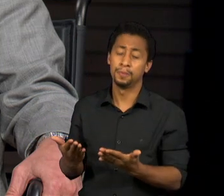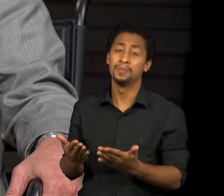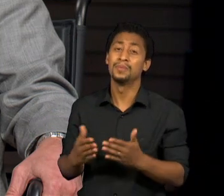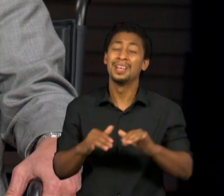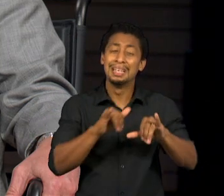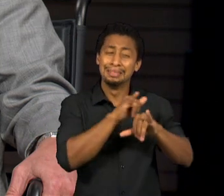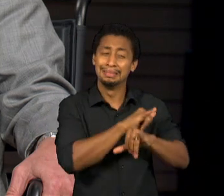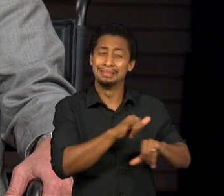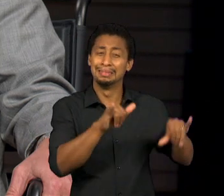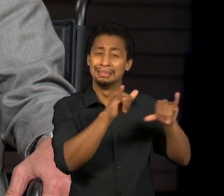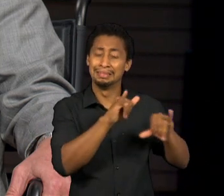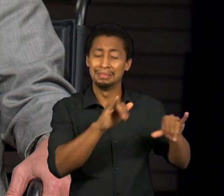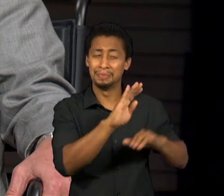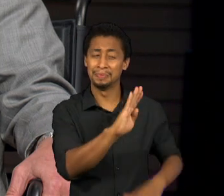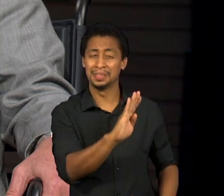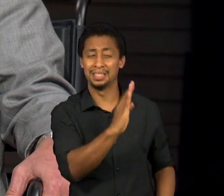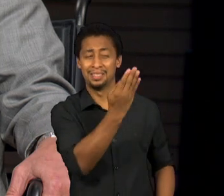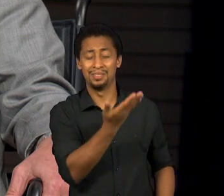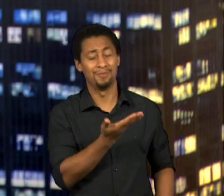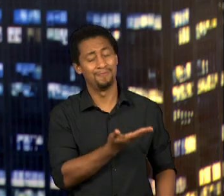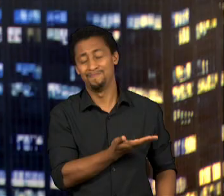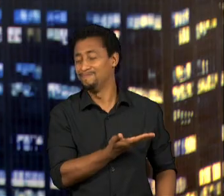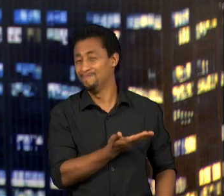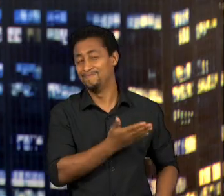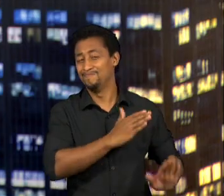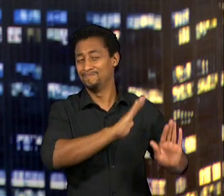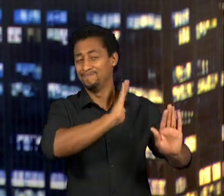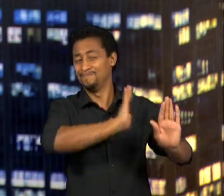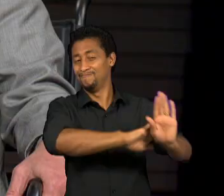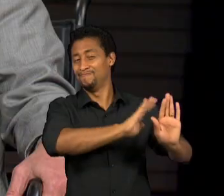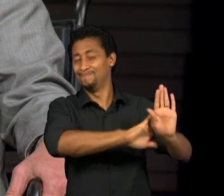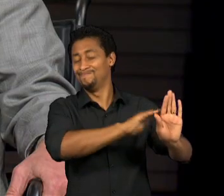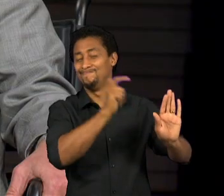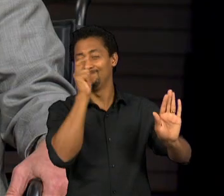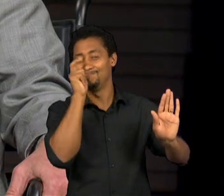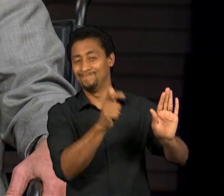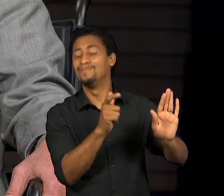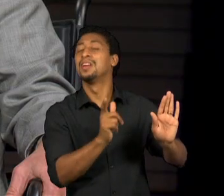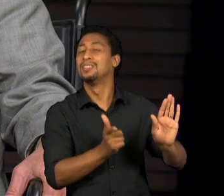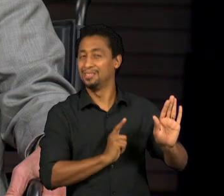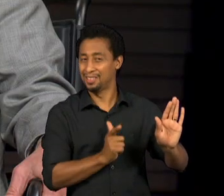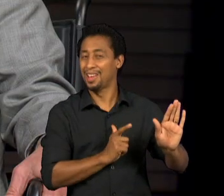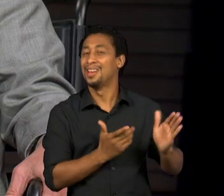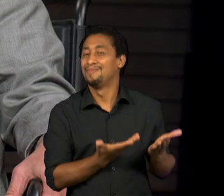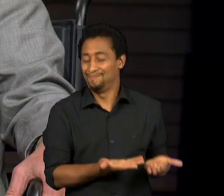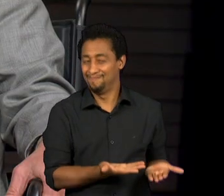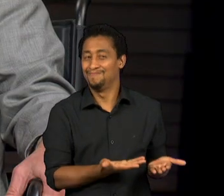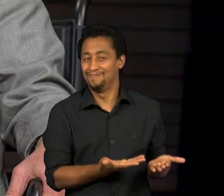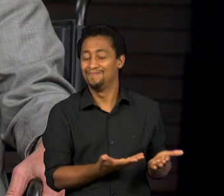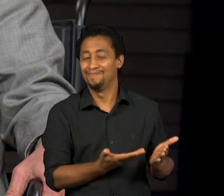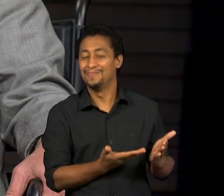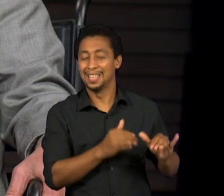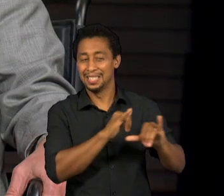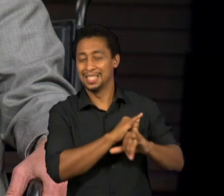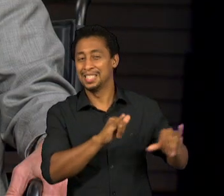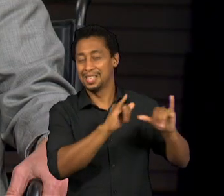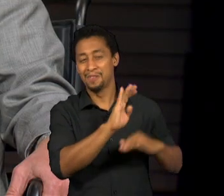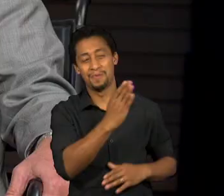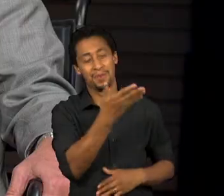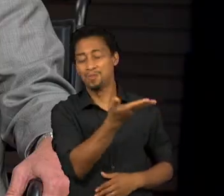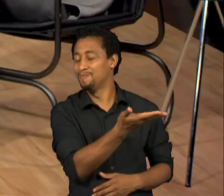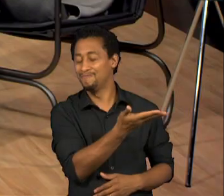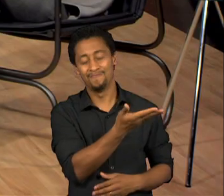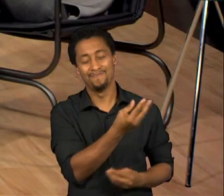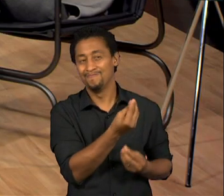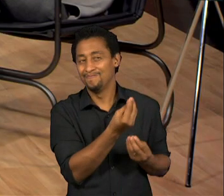ela tem um lado nessa história. E tem um interesse, né? Ela muito tem grande. um interesse, é o lado do obscurantismo, o lado da